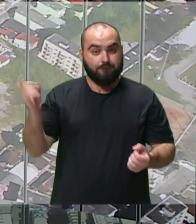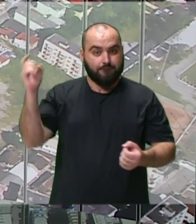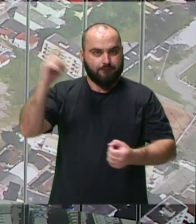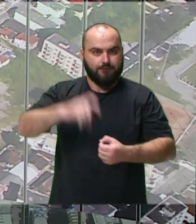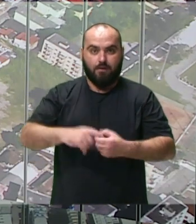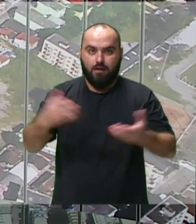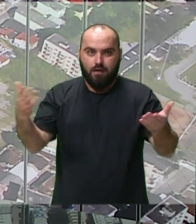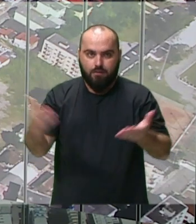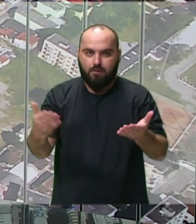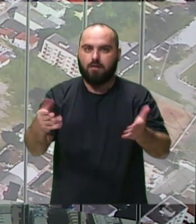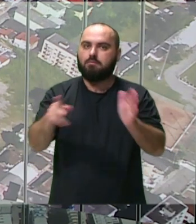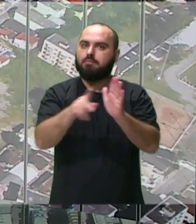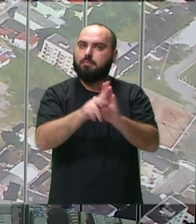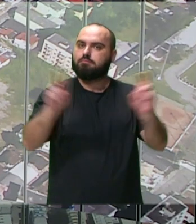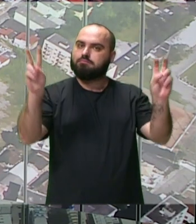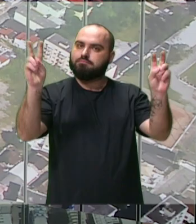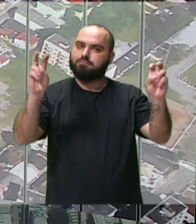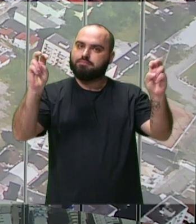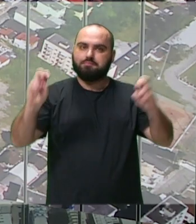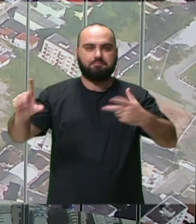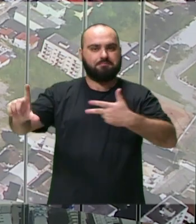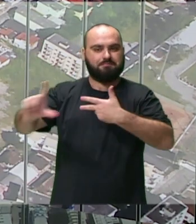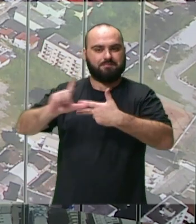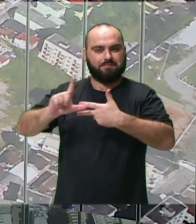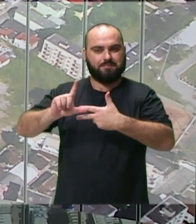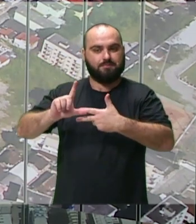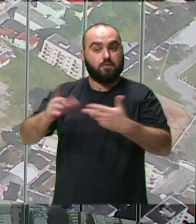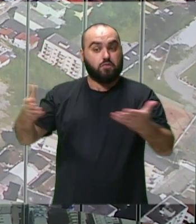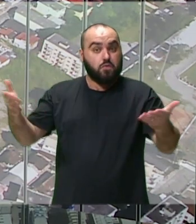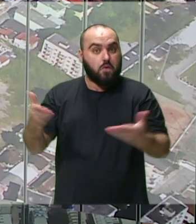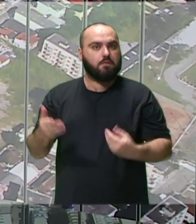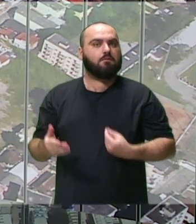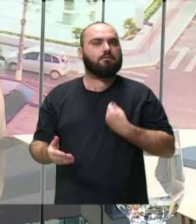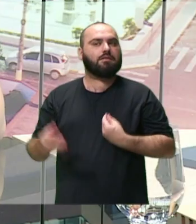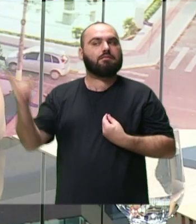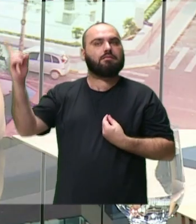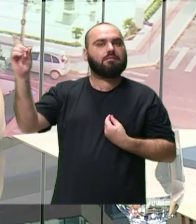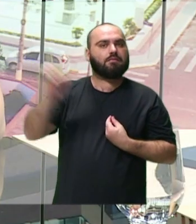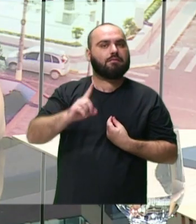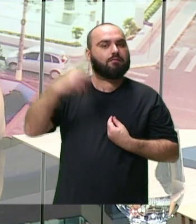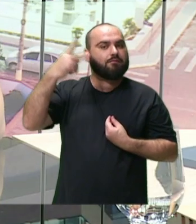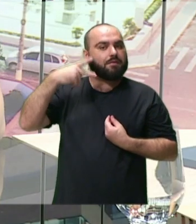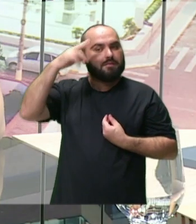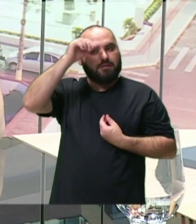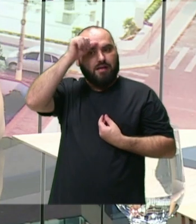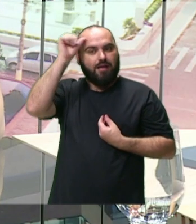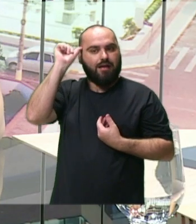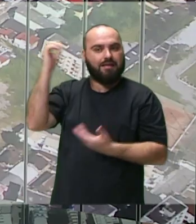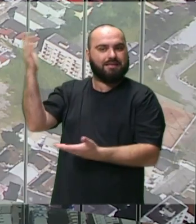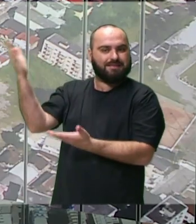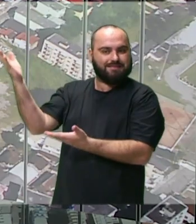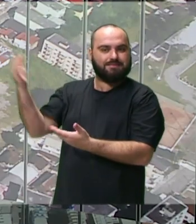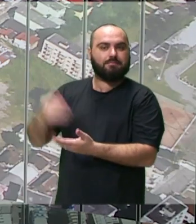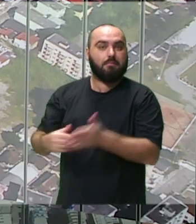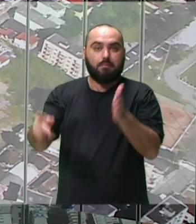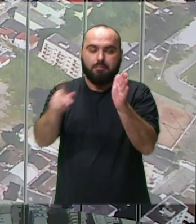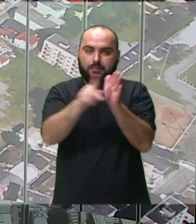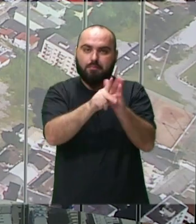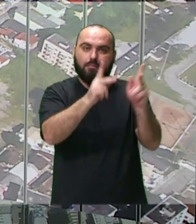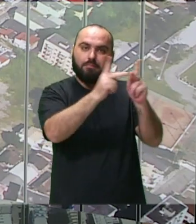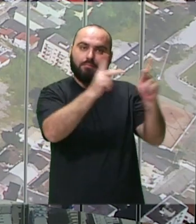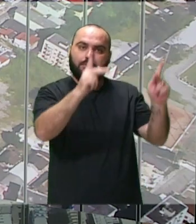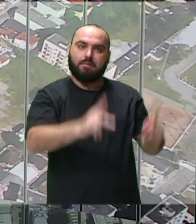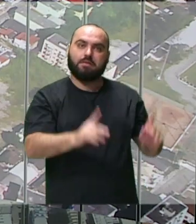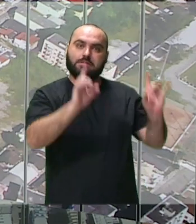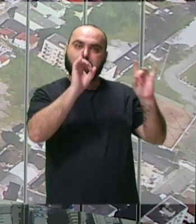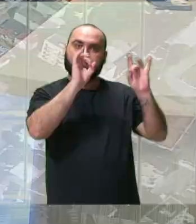Retornamos com o programa Legislativo em Pauta. Hoje conversamos com a vereadora Ana Carolina sobre a Procuradoria Especial da Mulher aqui da